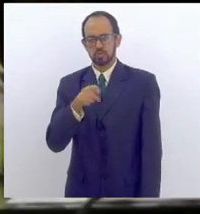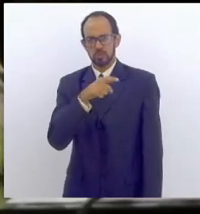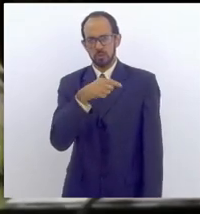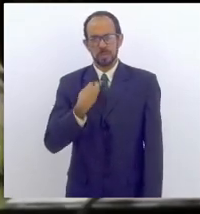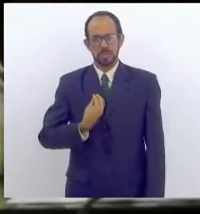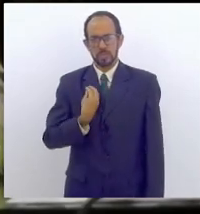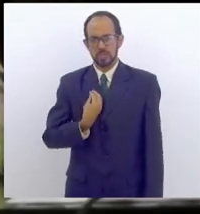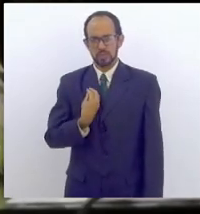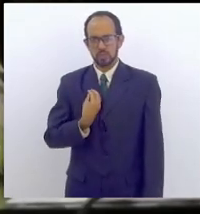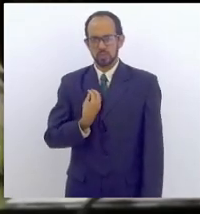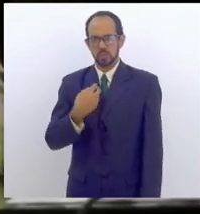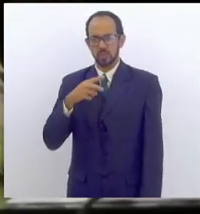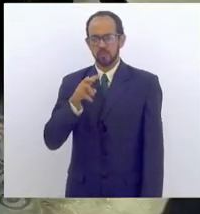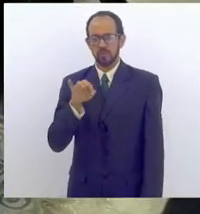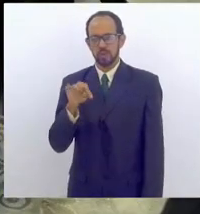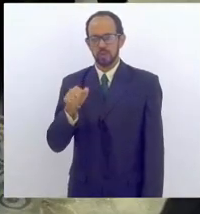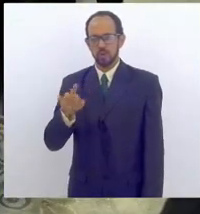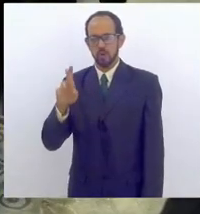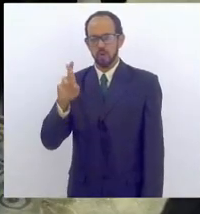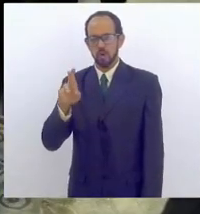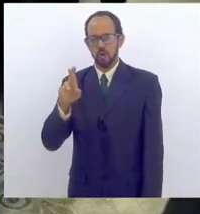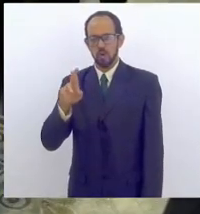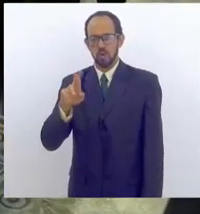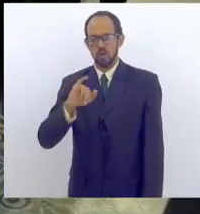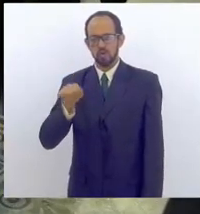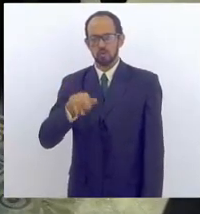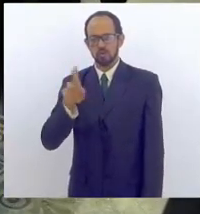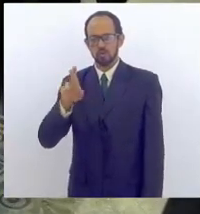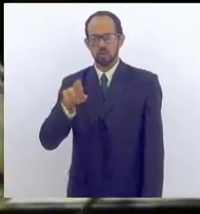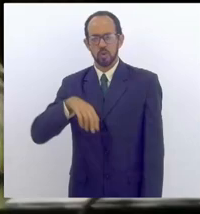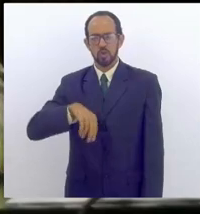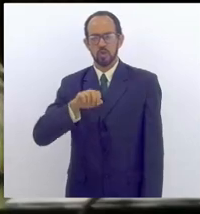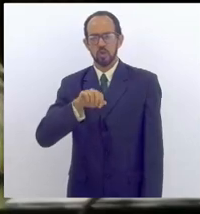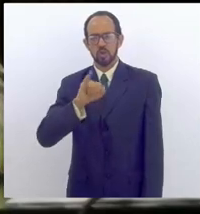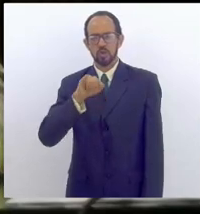Presente. Vitor Júnior. Presente.